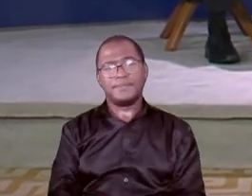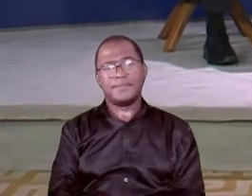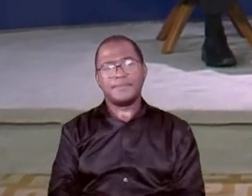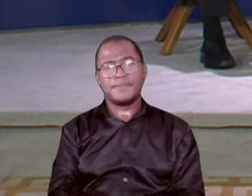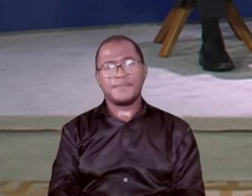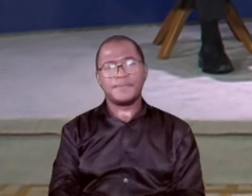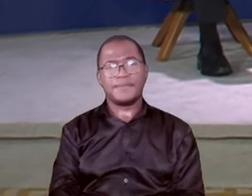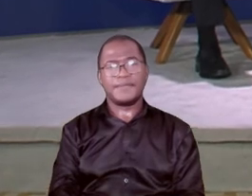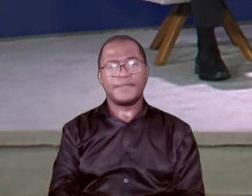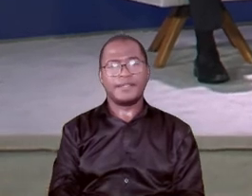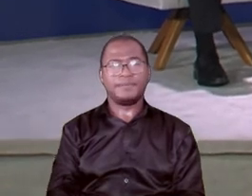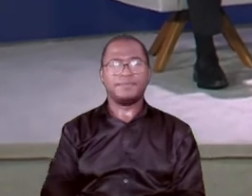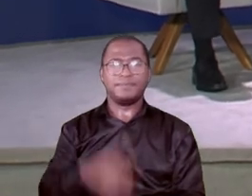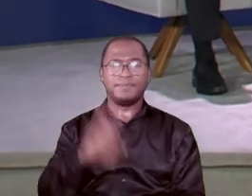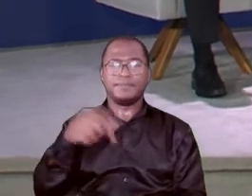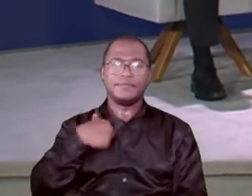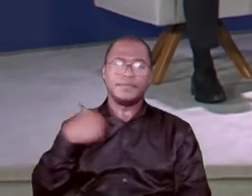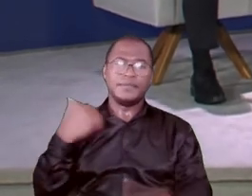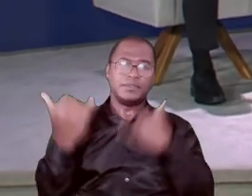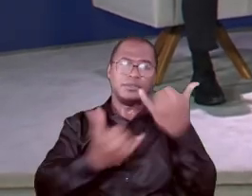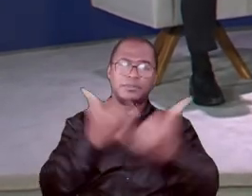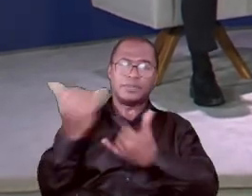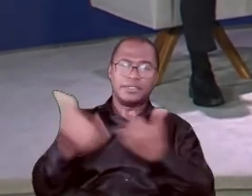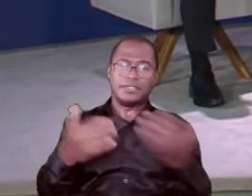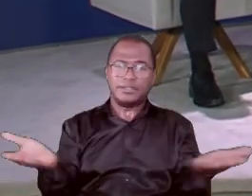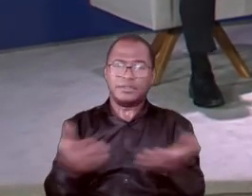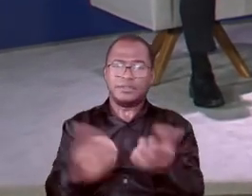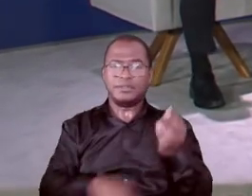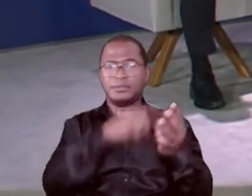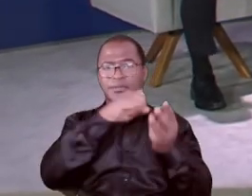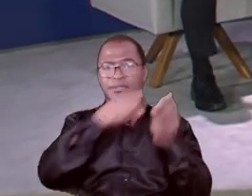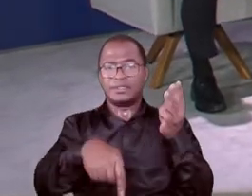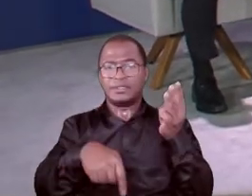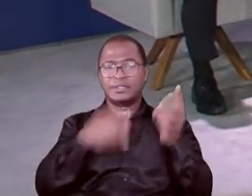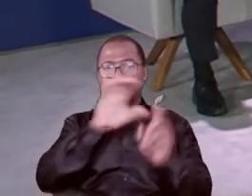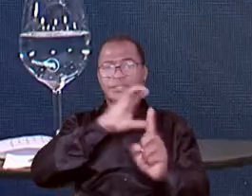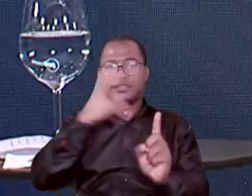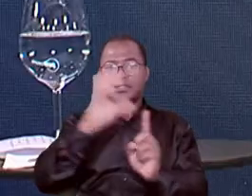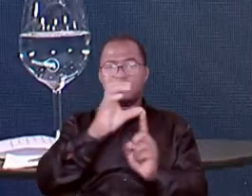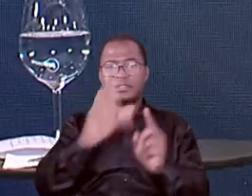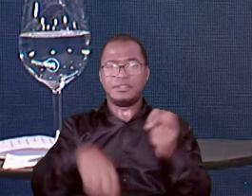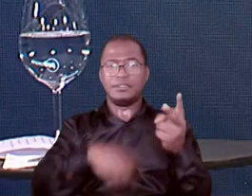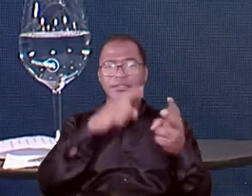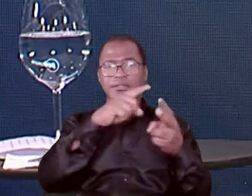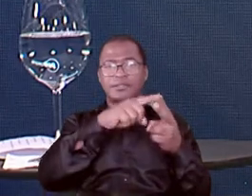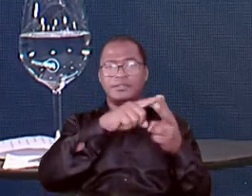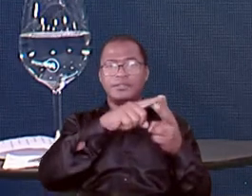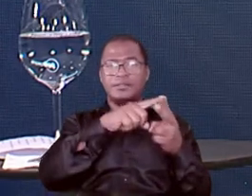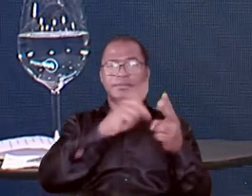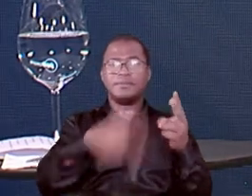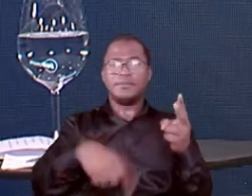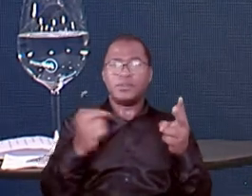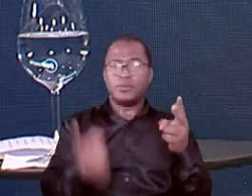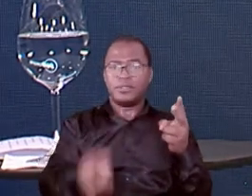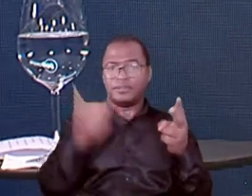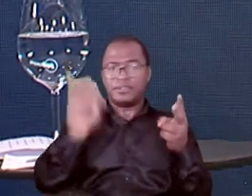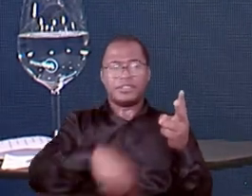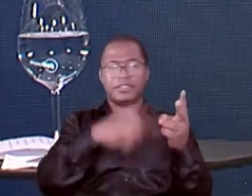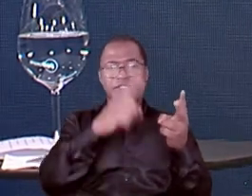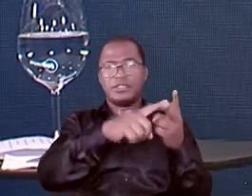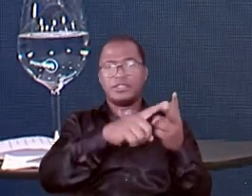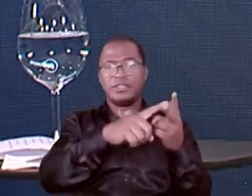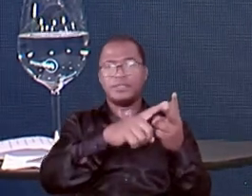eu brinco que nós temos três clientes na companhia né o fornecedor o financiador né Sem dúvida nenhuma e o